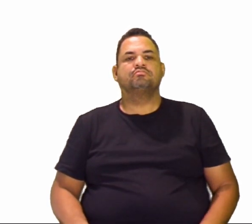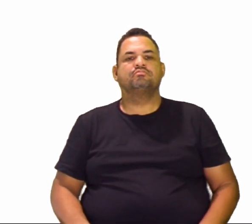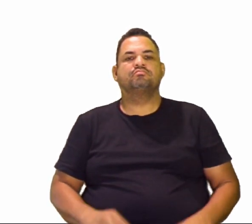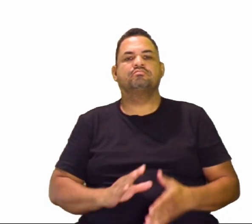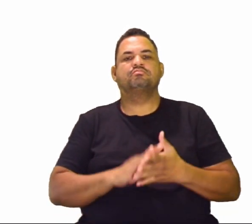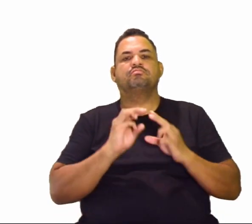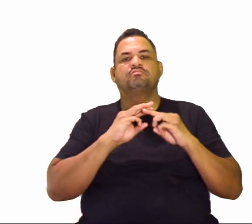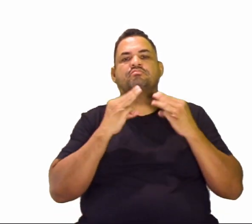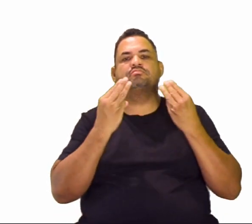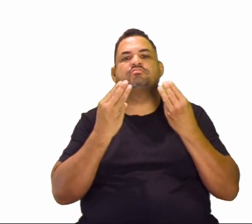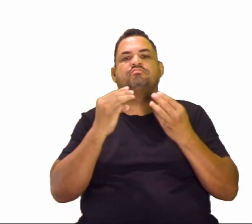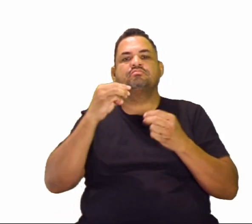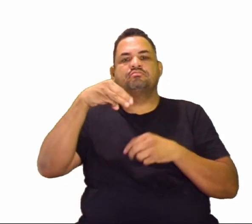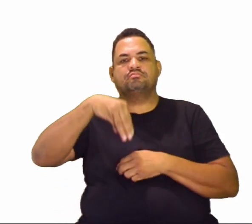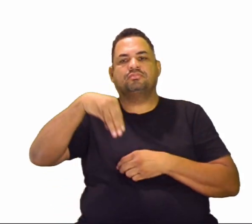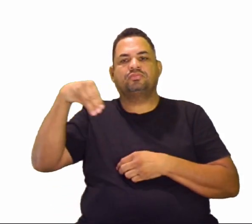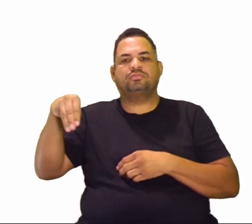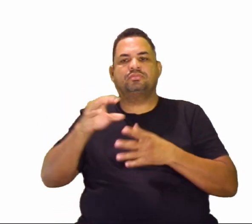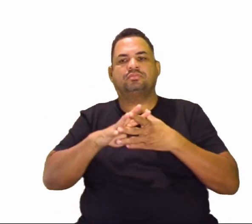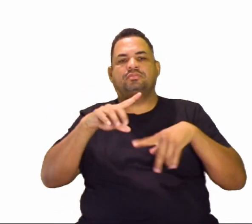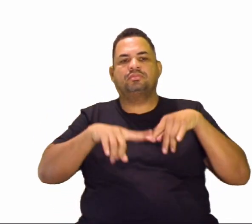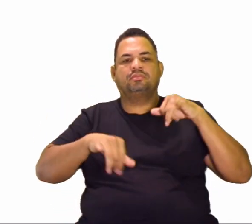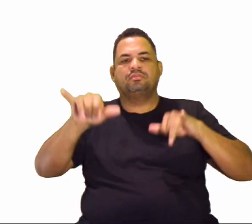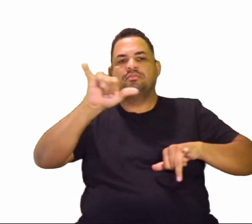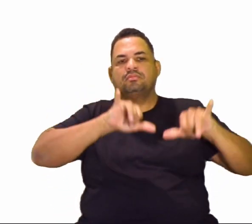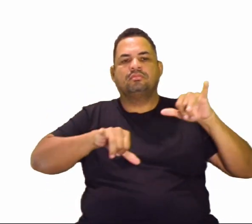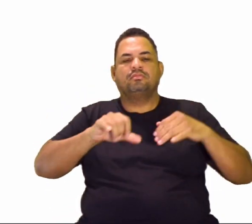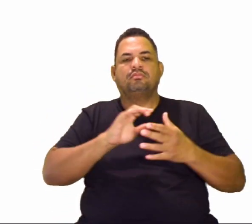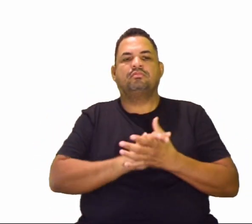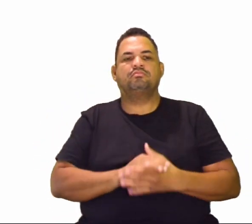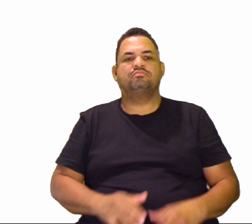Dadas as massas molares dos elementos químicos,